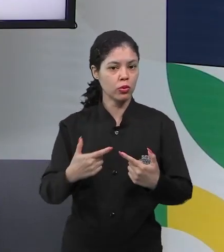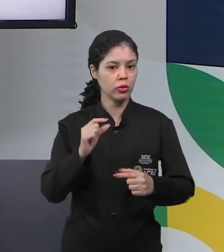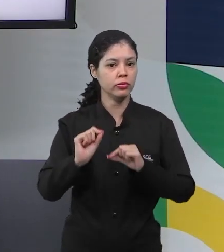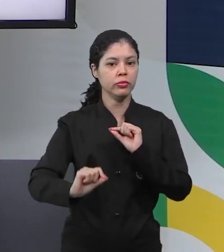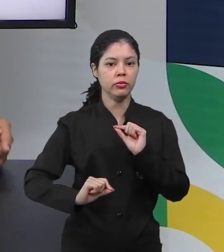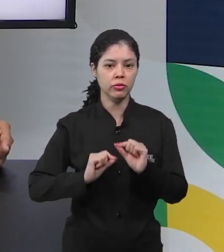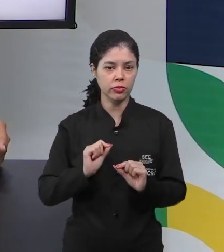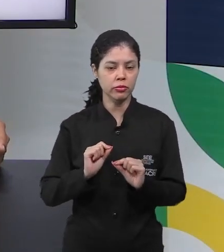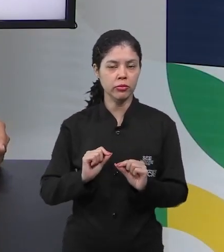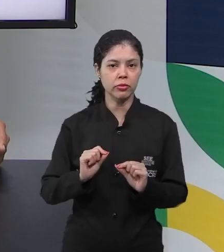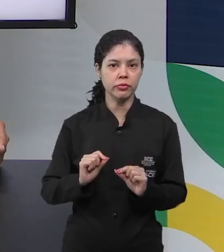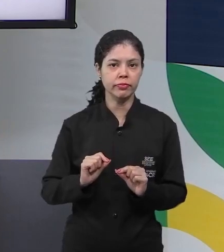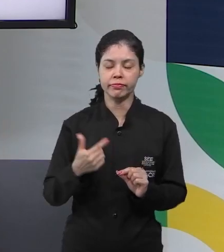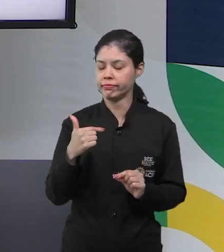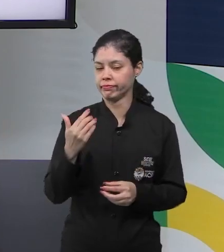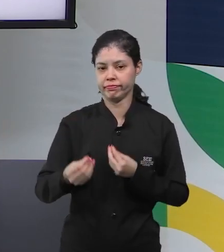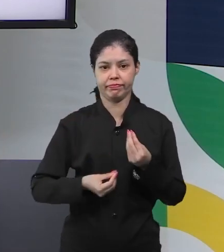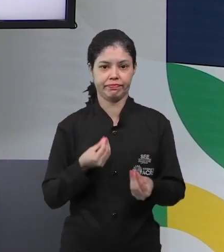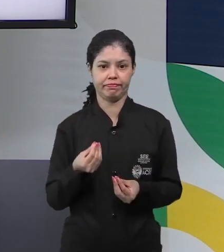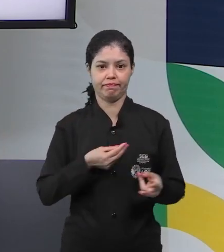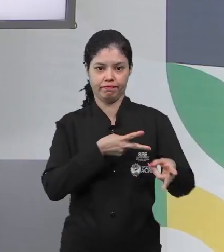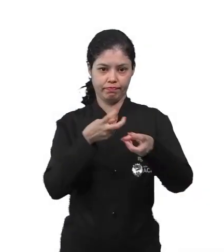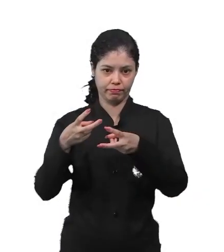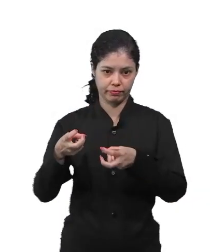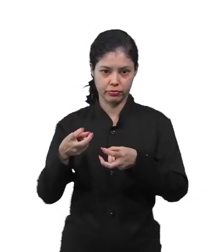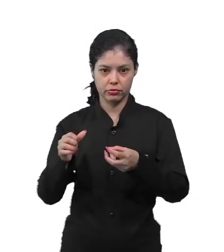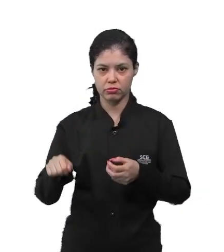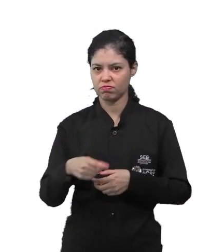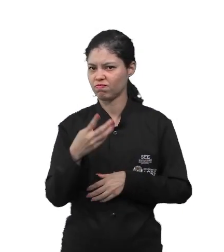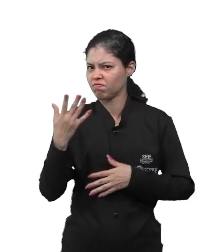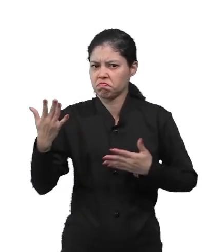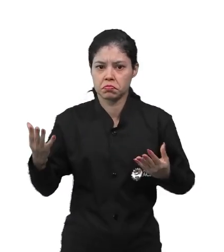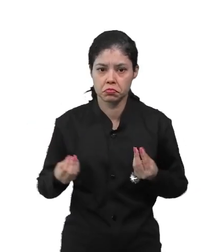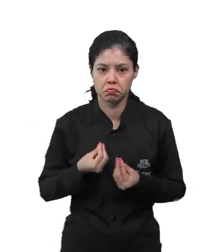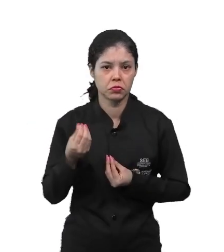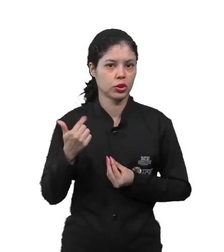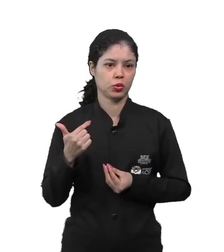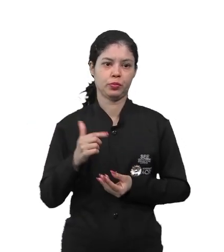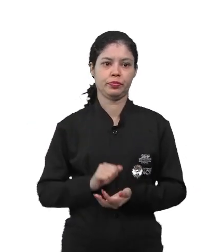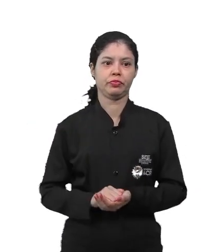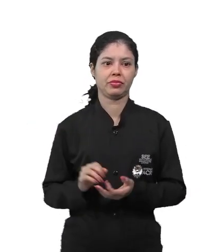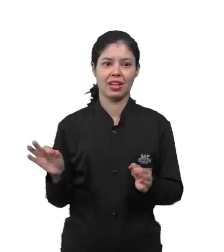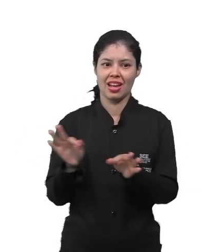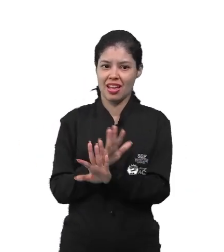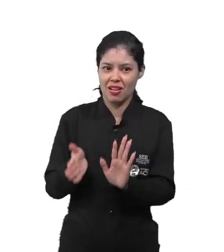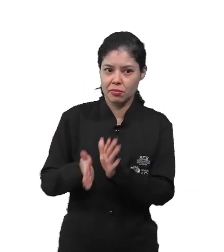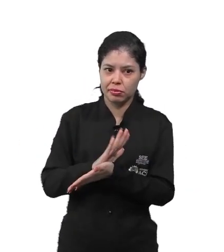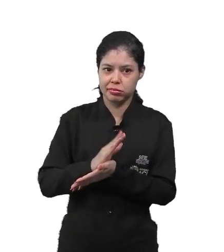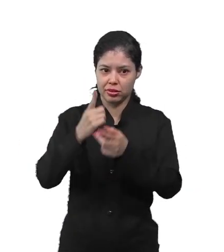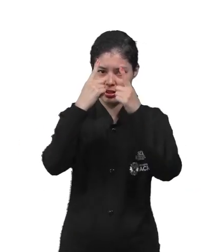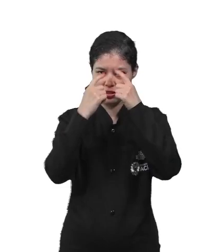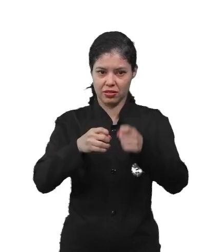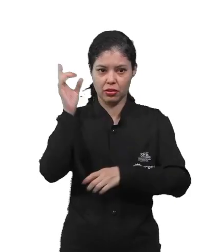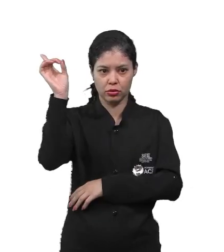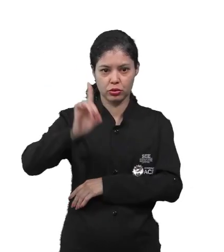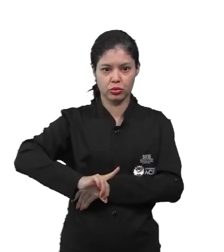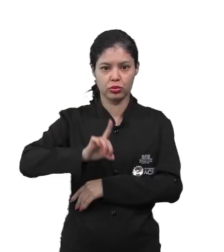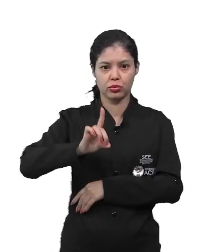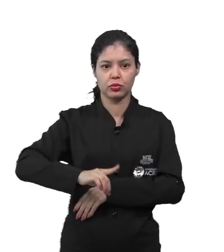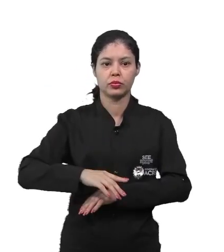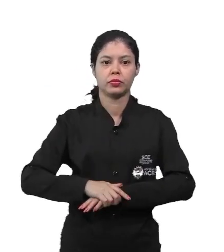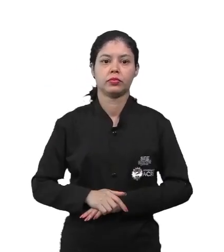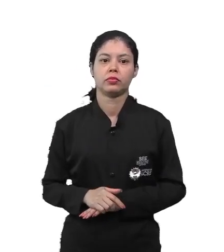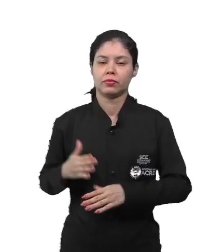são incalculáveis. Então, causam a destruição e a violação de direitos